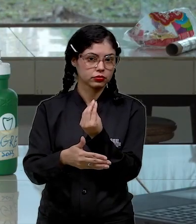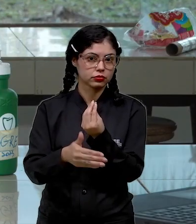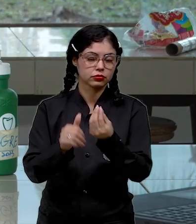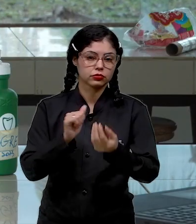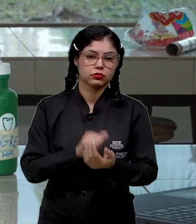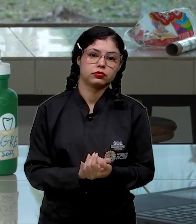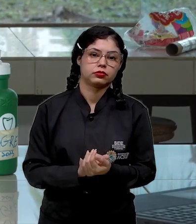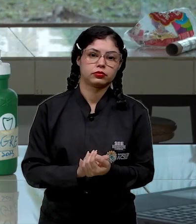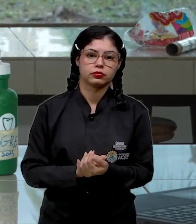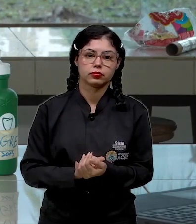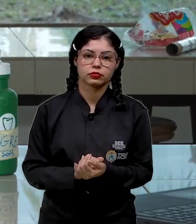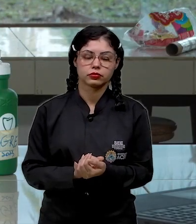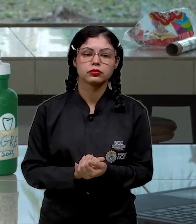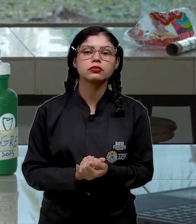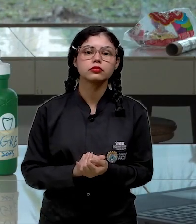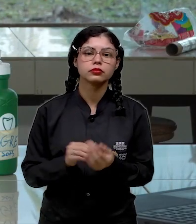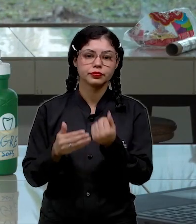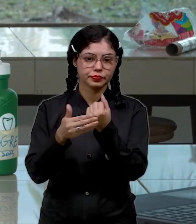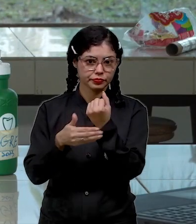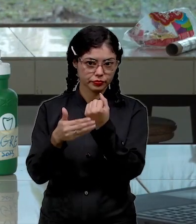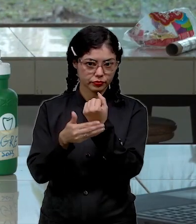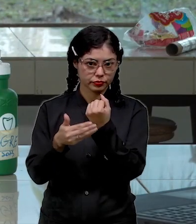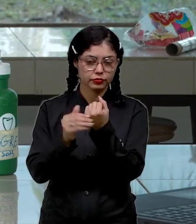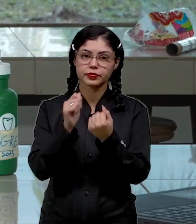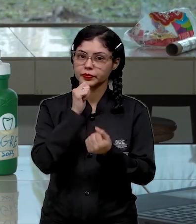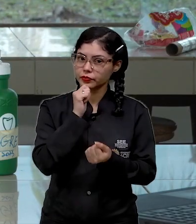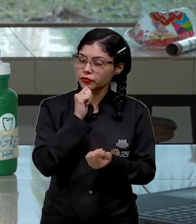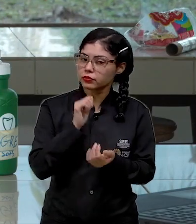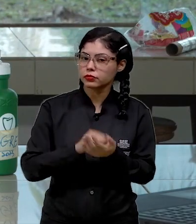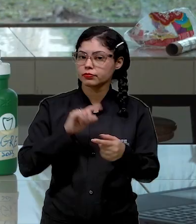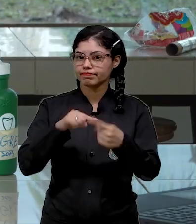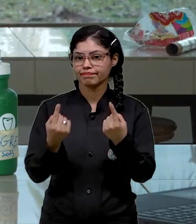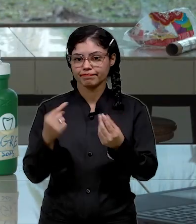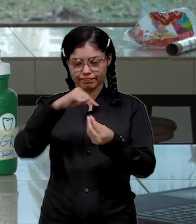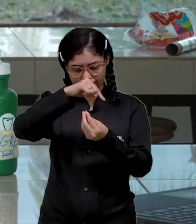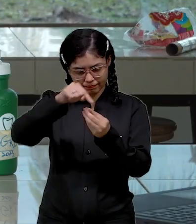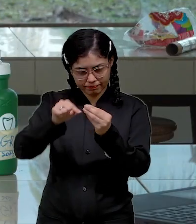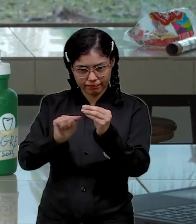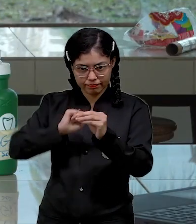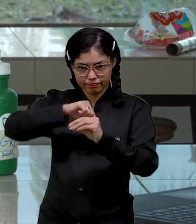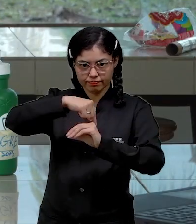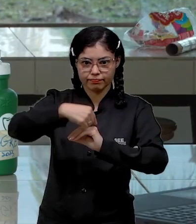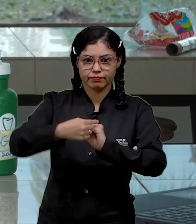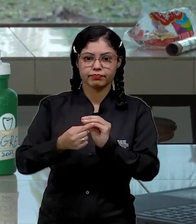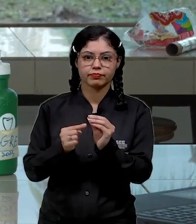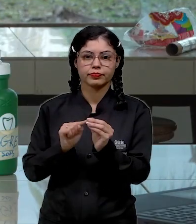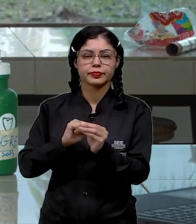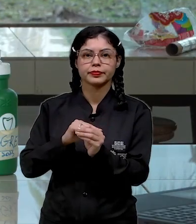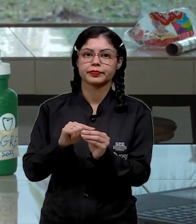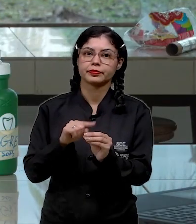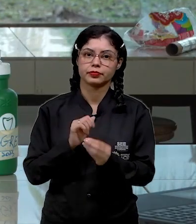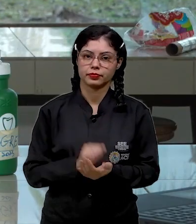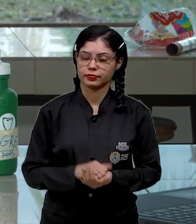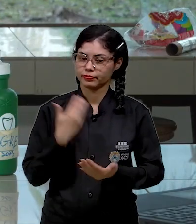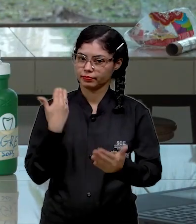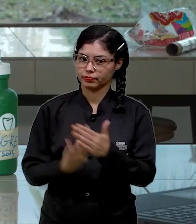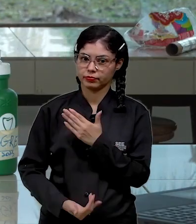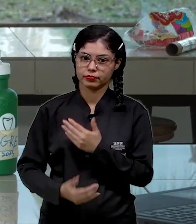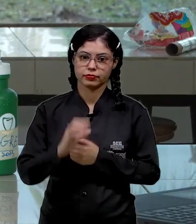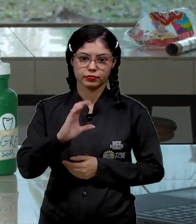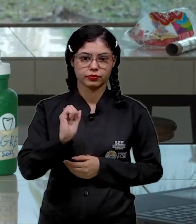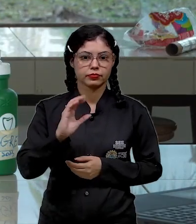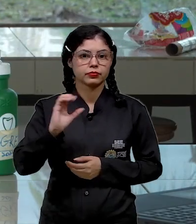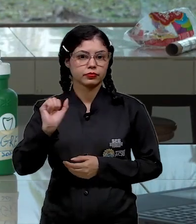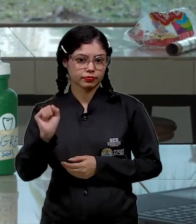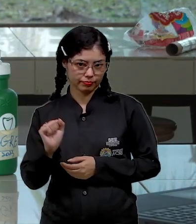Então aqui, ó, a gente tem a casquinha ainda do ovo, mas olha só, em todo o seu entorno, gente, ele perdeu a